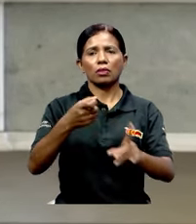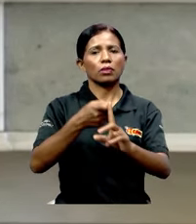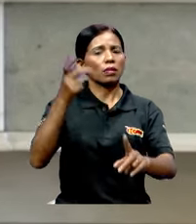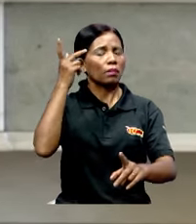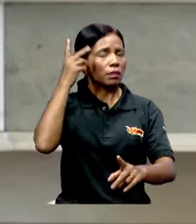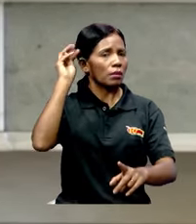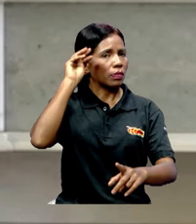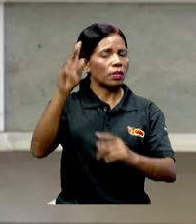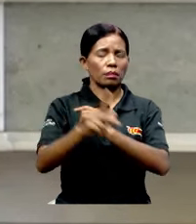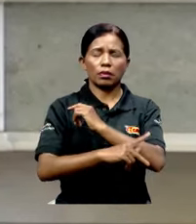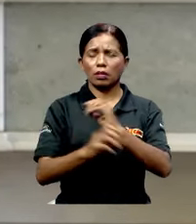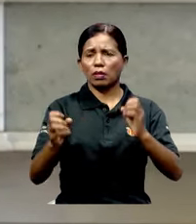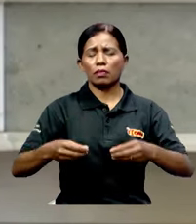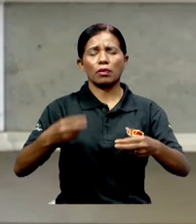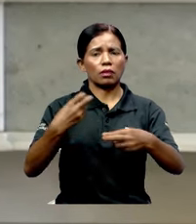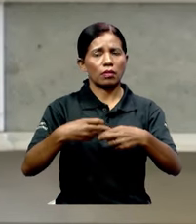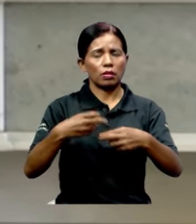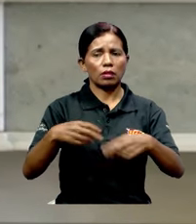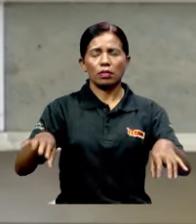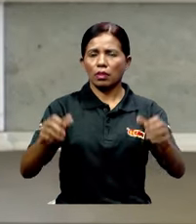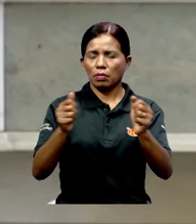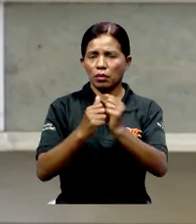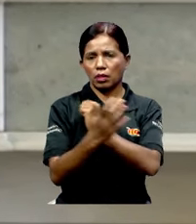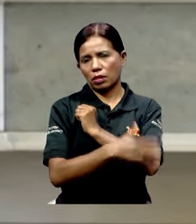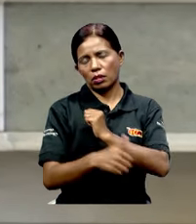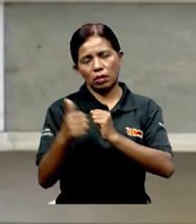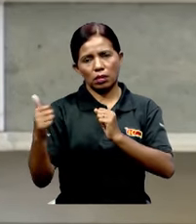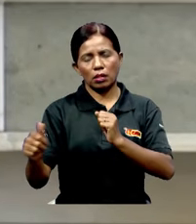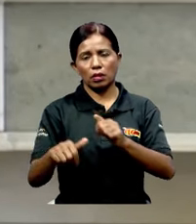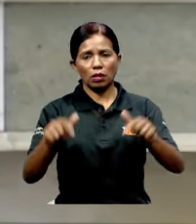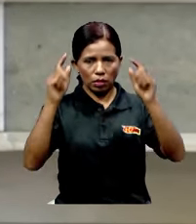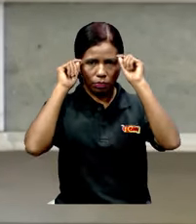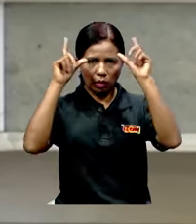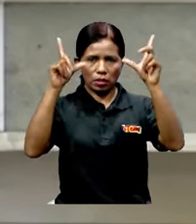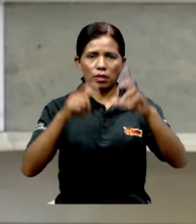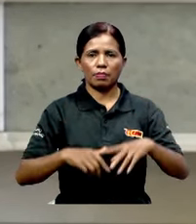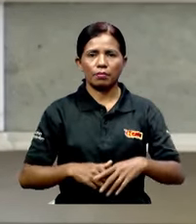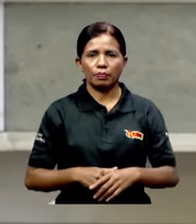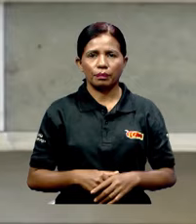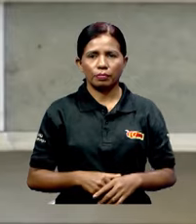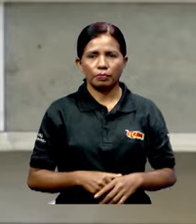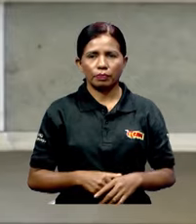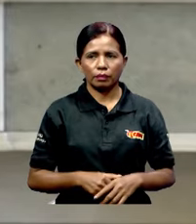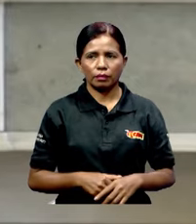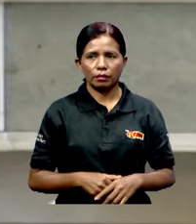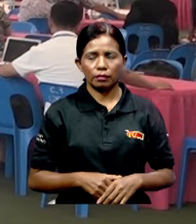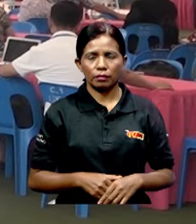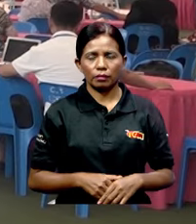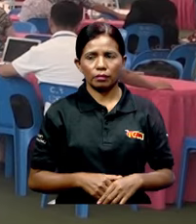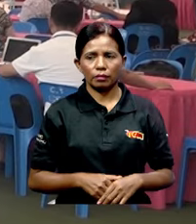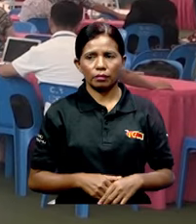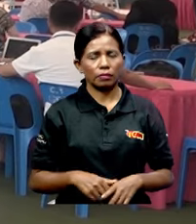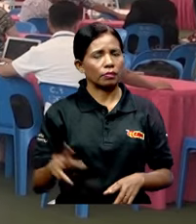de Portugal, né? Lá foi impacto para a relação bilateral com a nação Seluk, a nomos Timor-Leste? Não. Não,